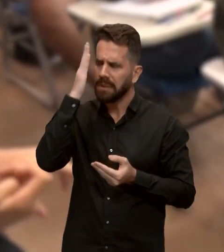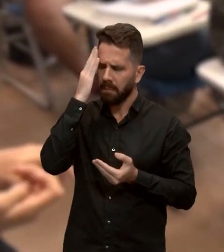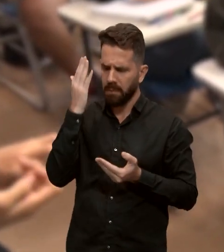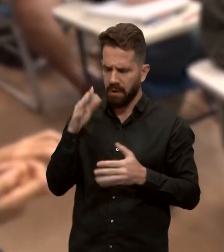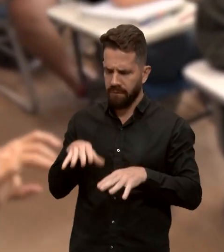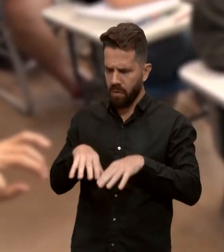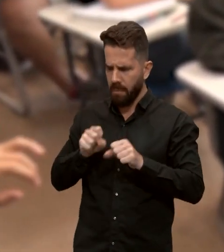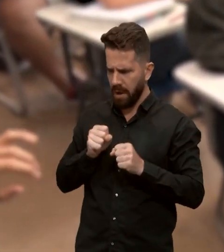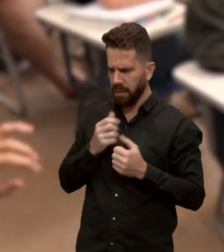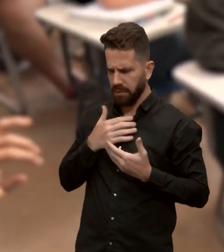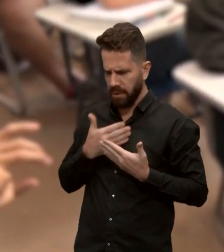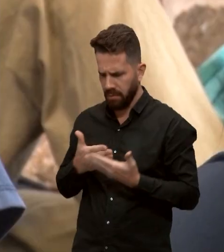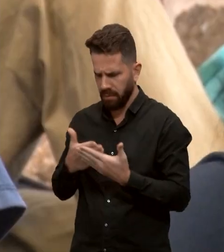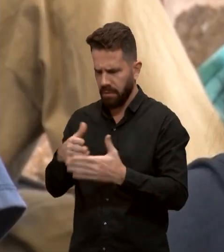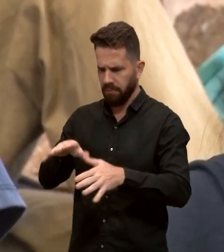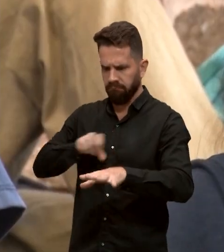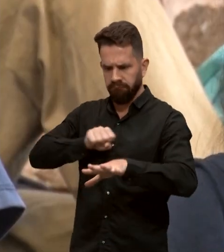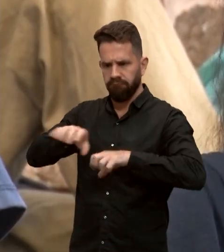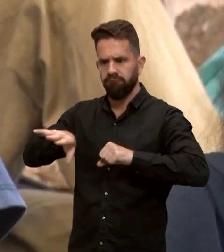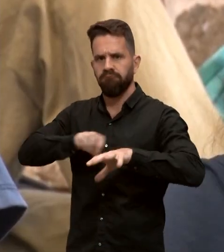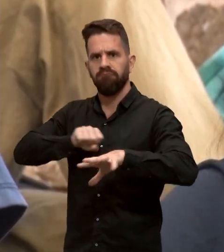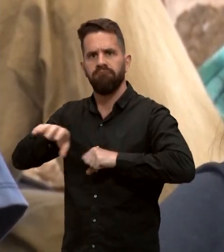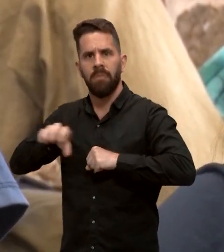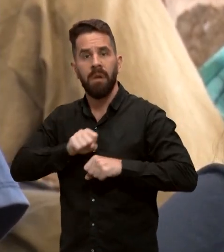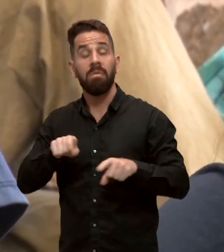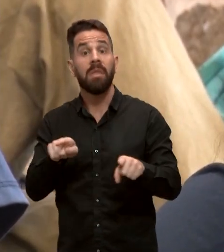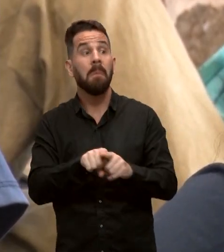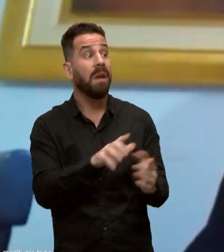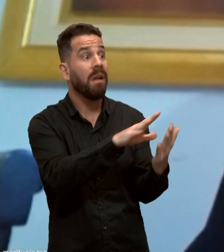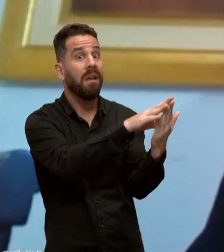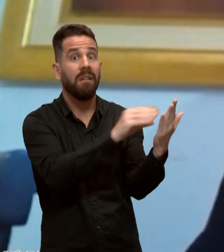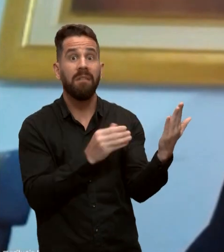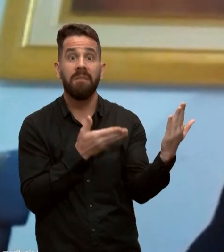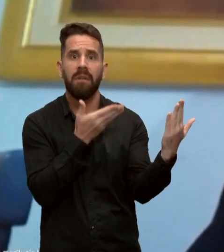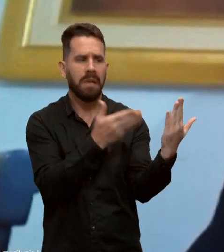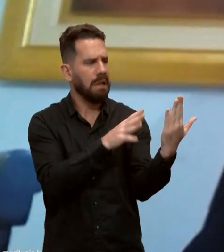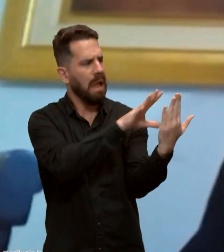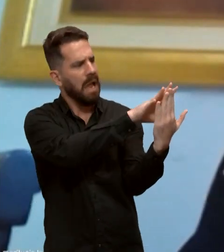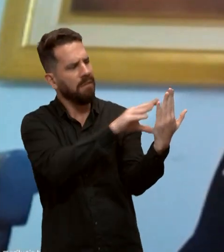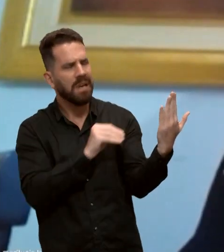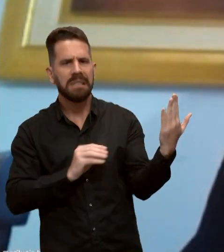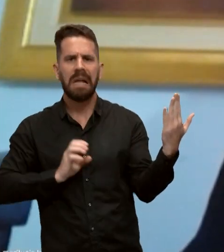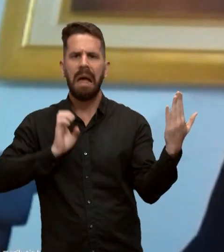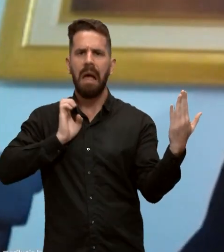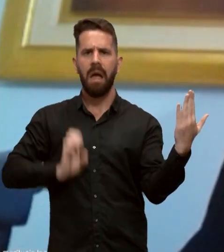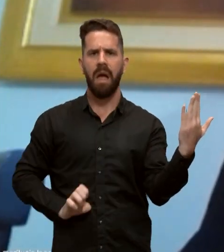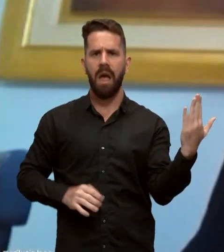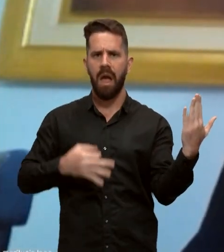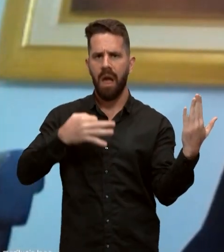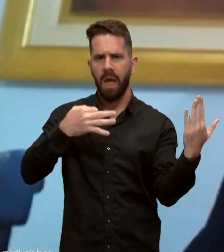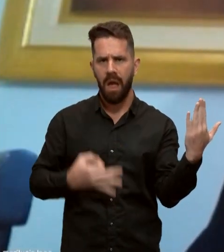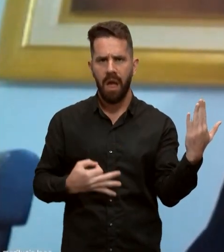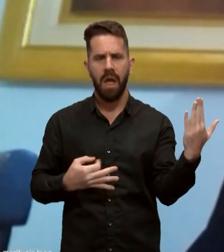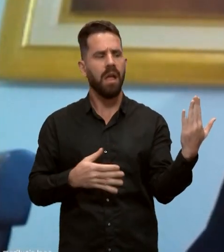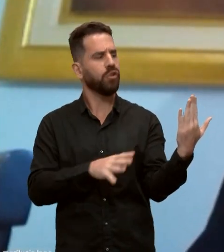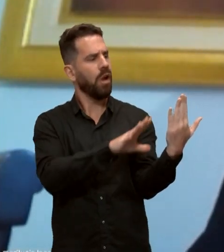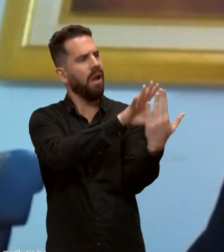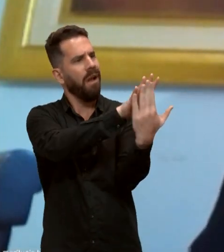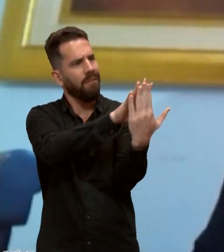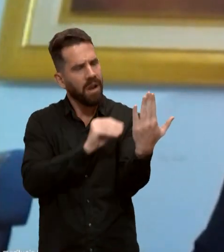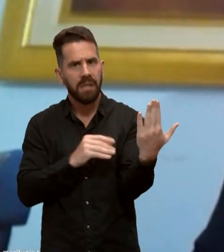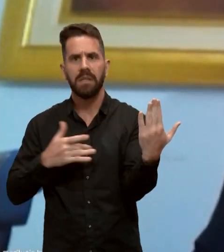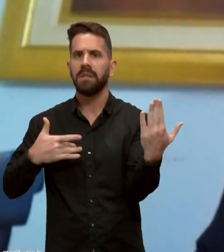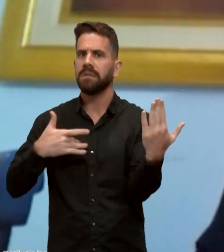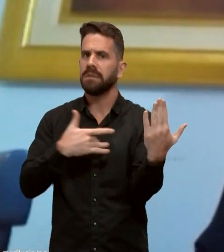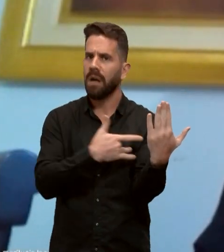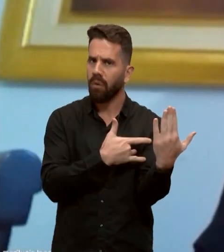formativos, de referências éticas, de referências saudáveis, né? Nós